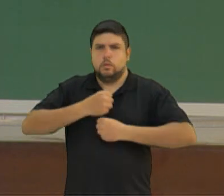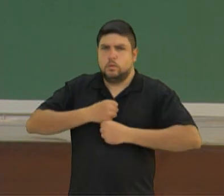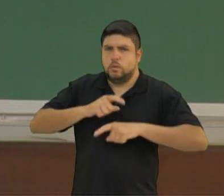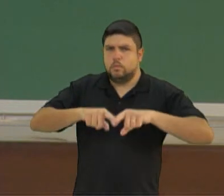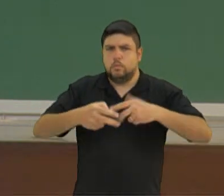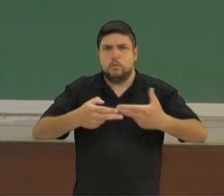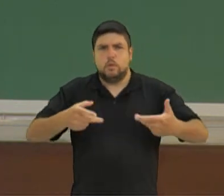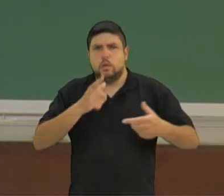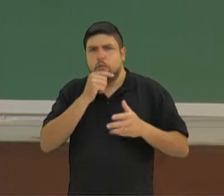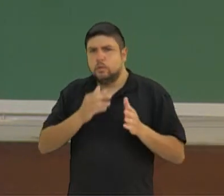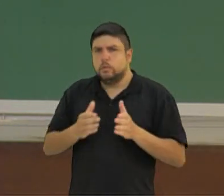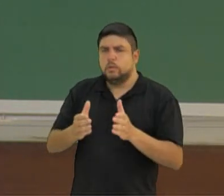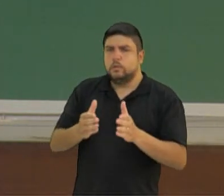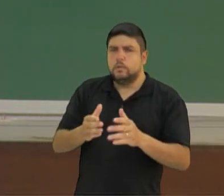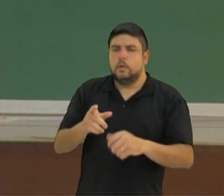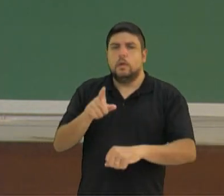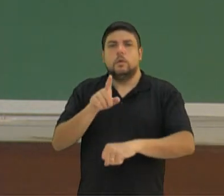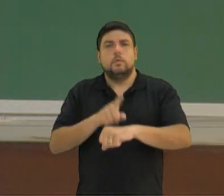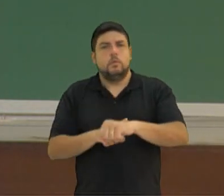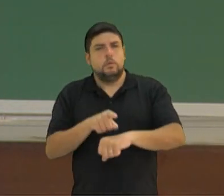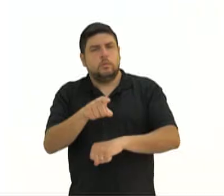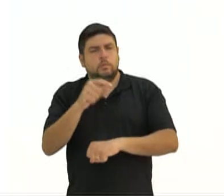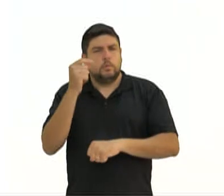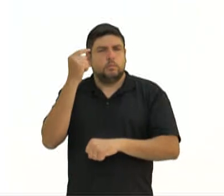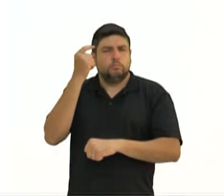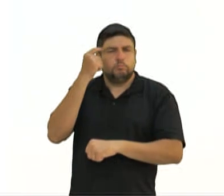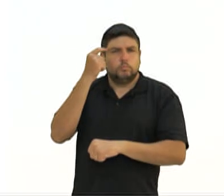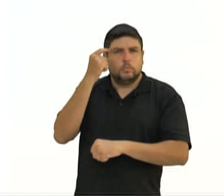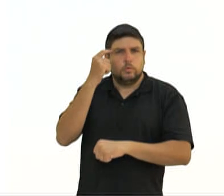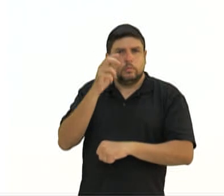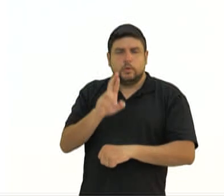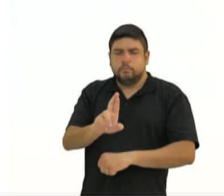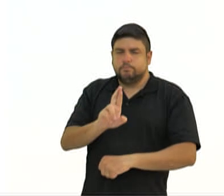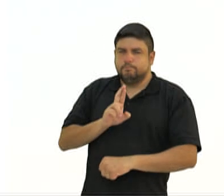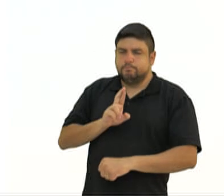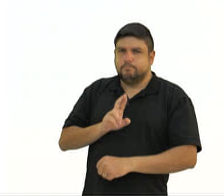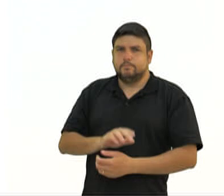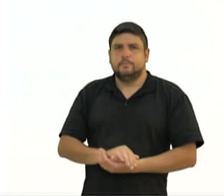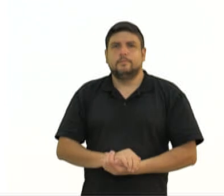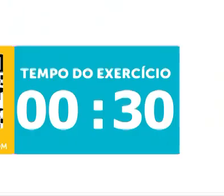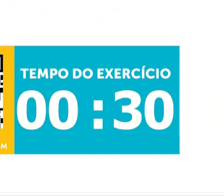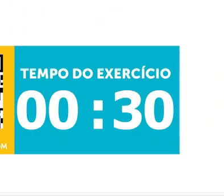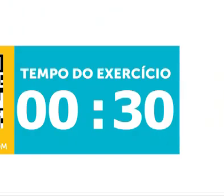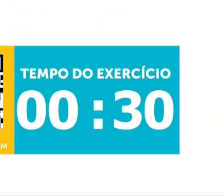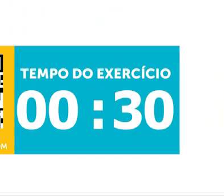objetos e rios. Vou dar um tempinho para vocês responderem, que está bem fácil.